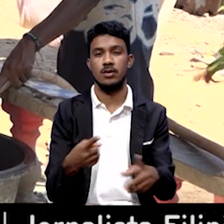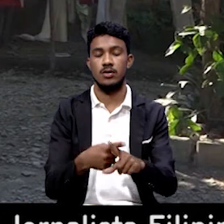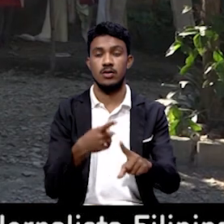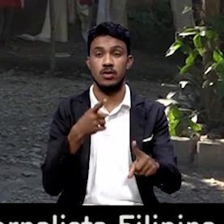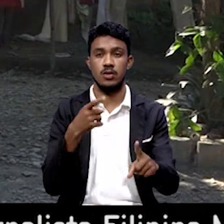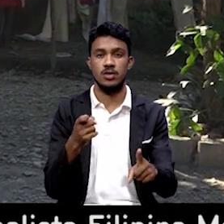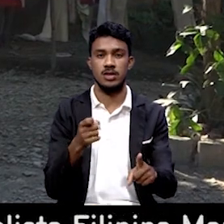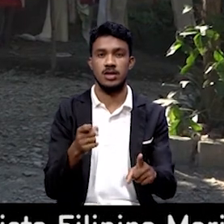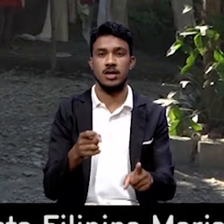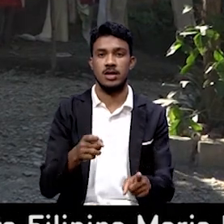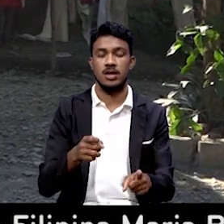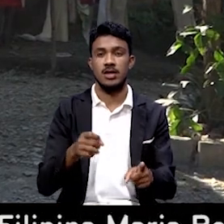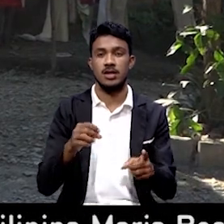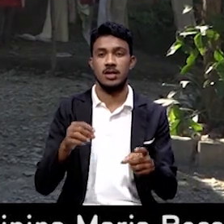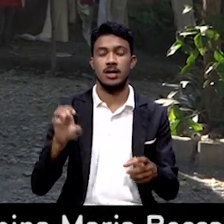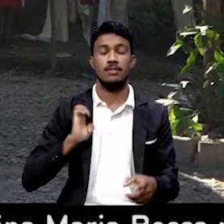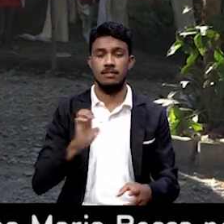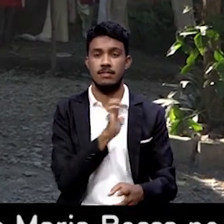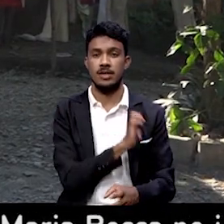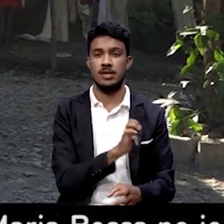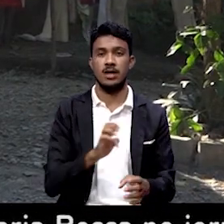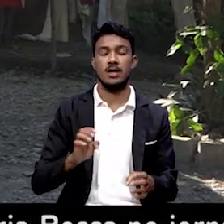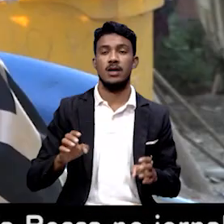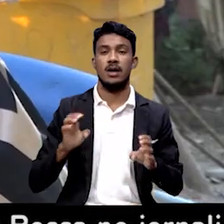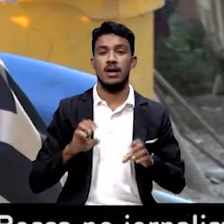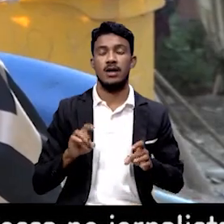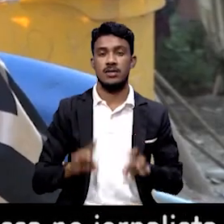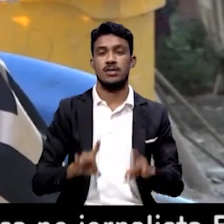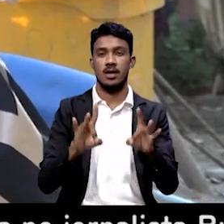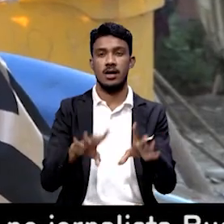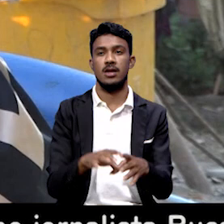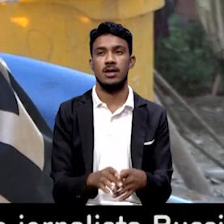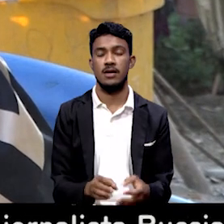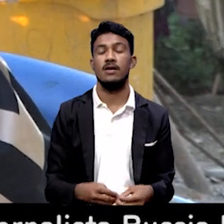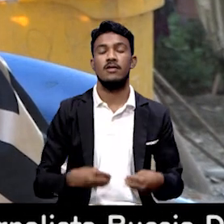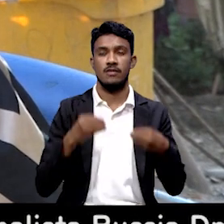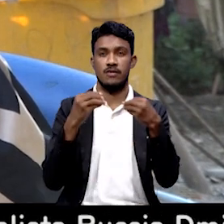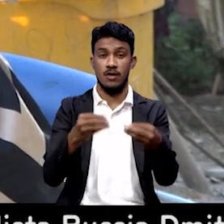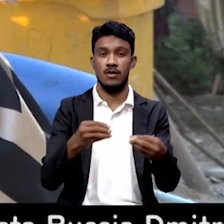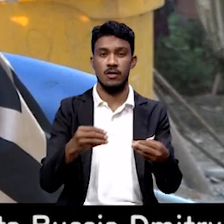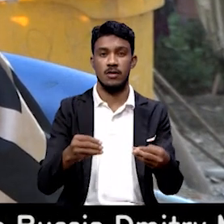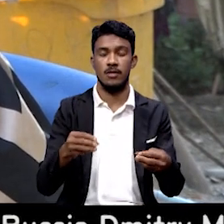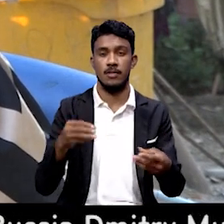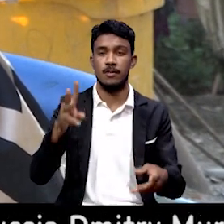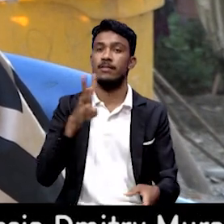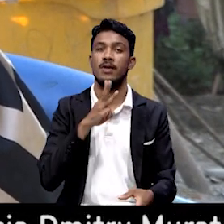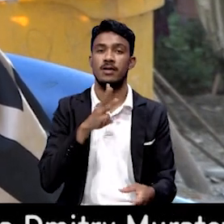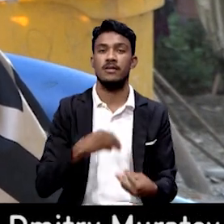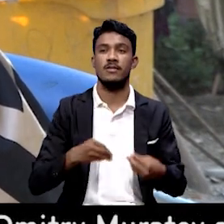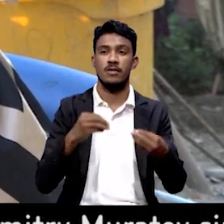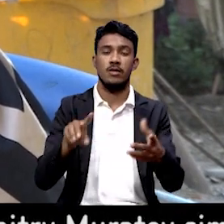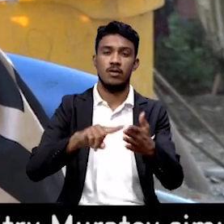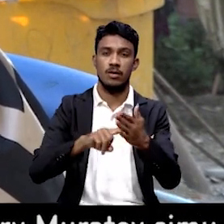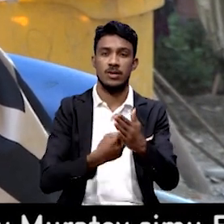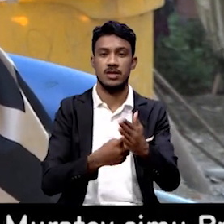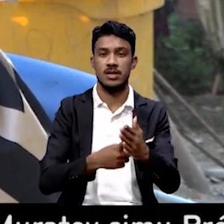NGO Australian Aid, husi participa. Neve ser me oferece bem, né? Um dia também está. Ser me oferece começa